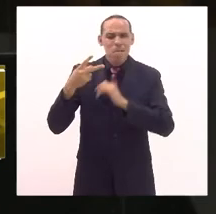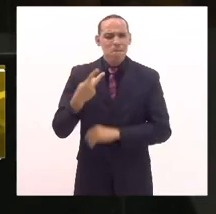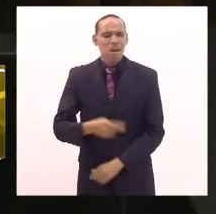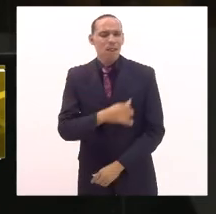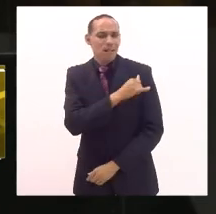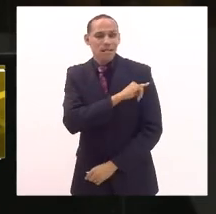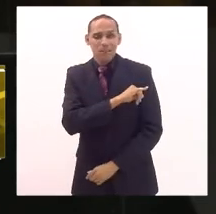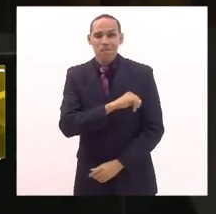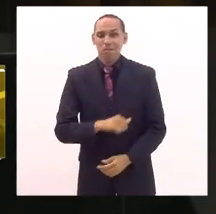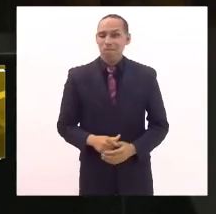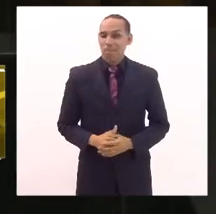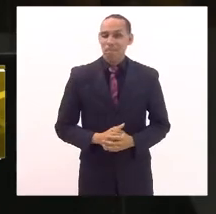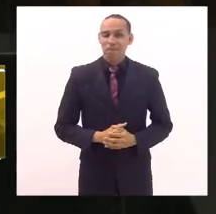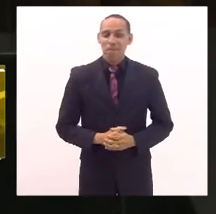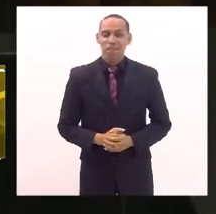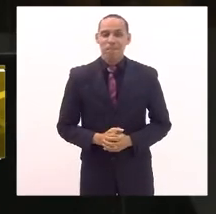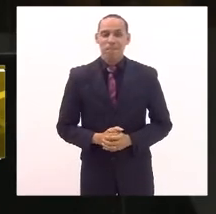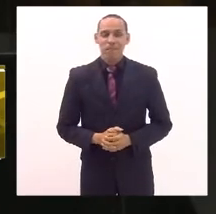Janeiro.